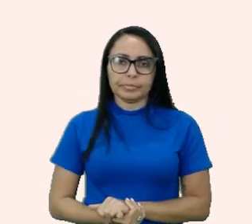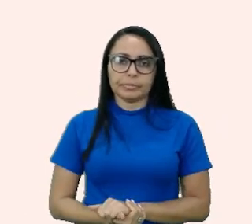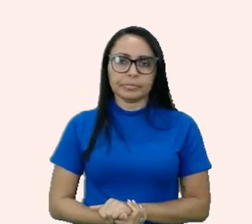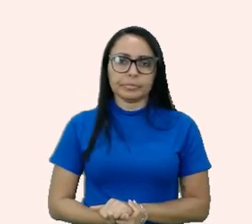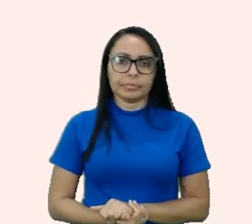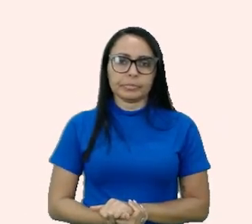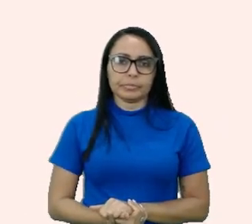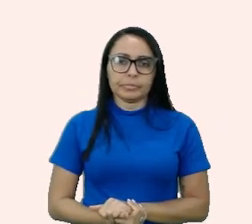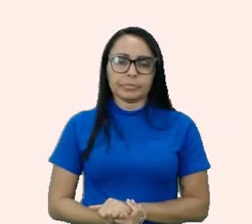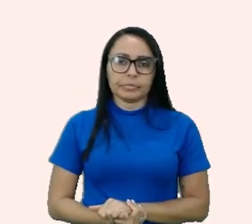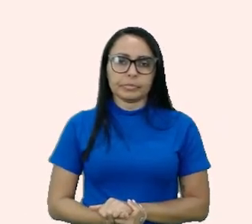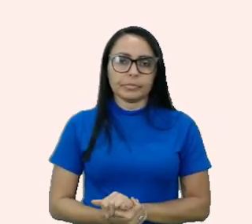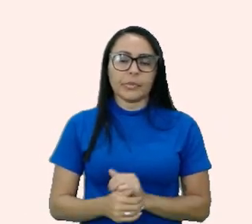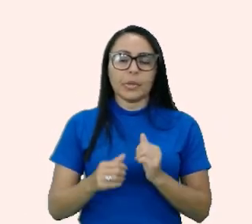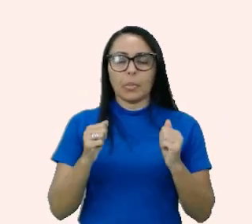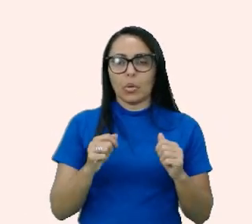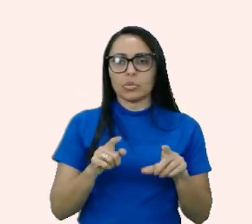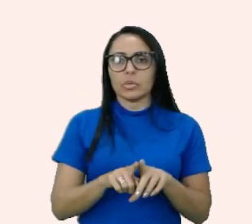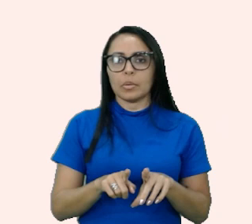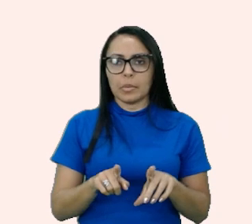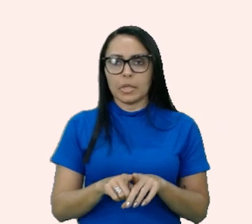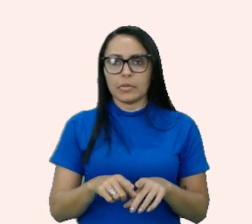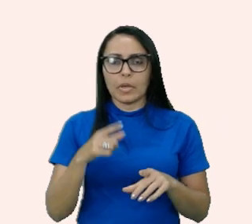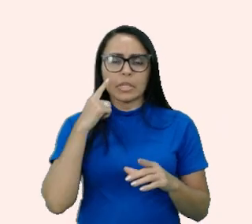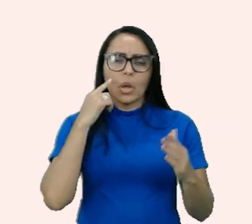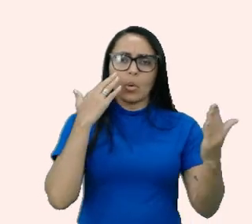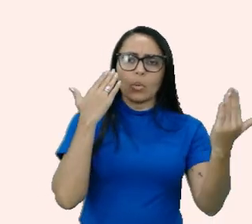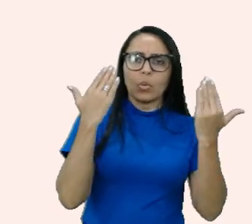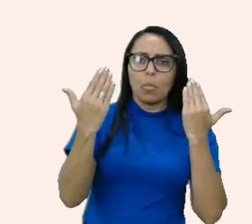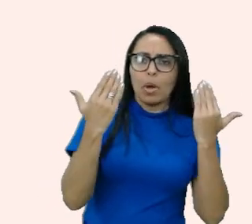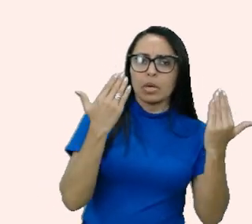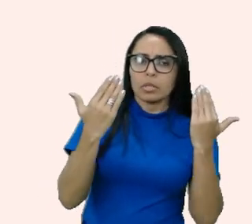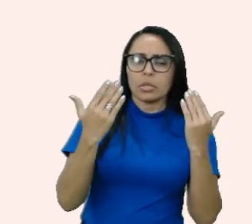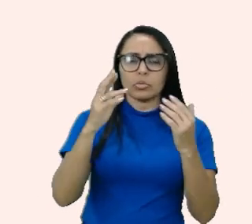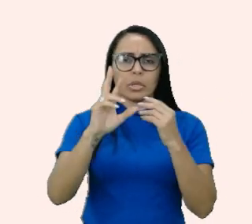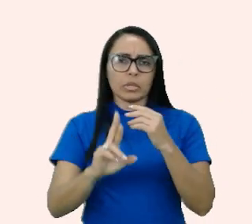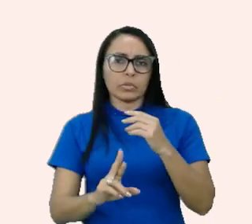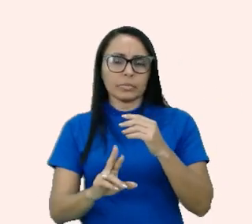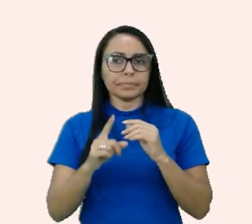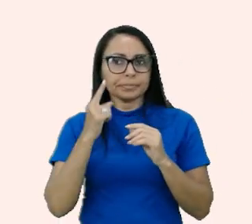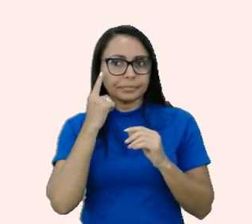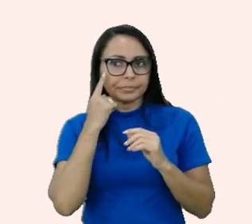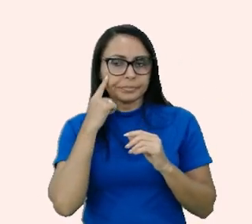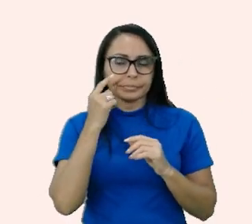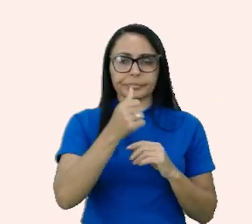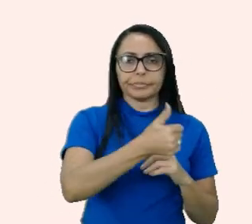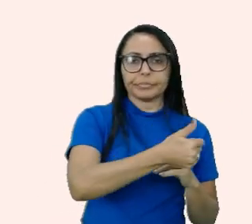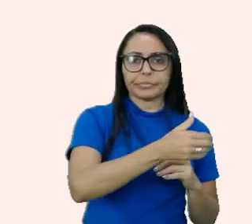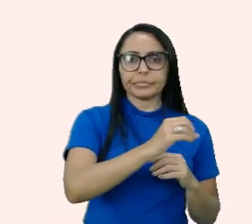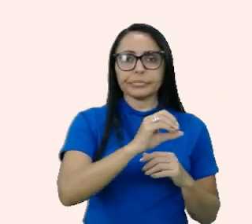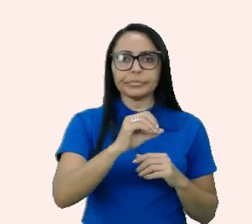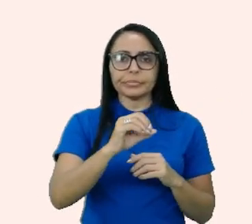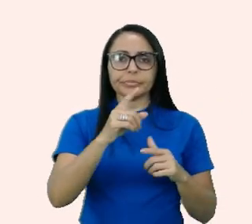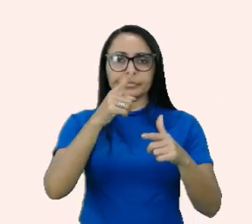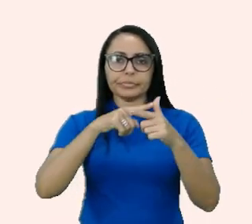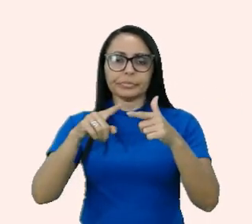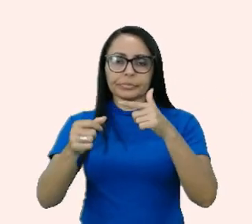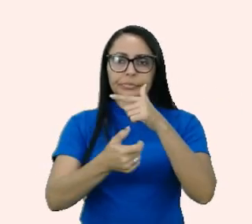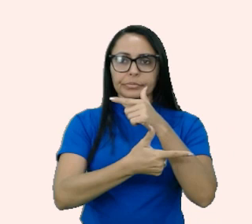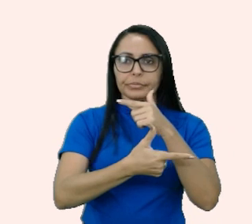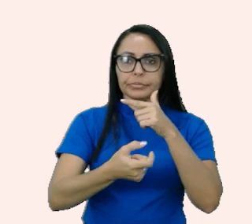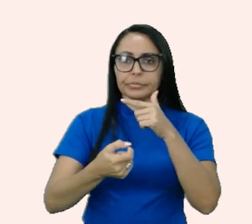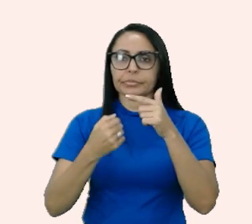ou eu posso fazer uma comparação entre razões. Olha, 100 dividido por